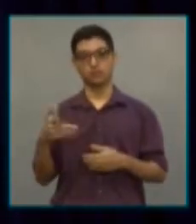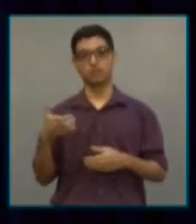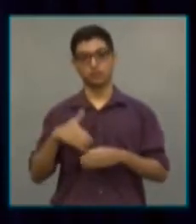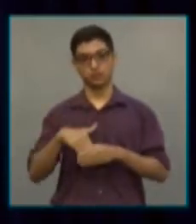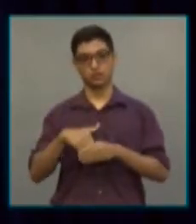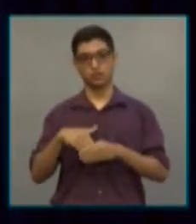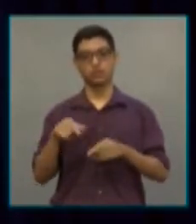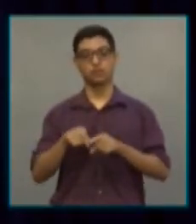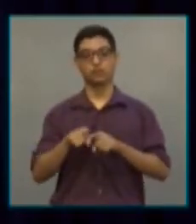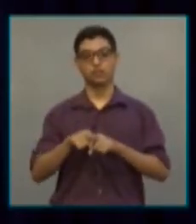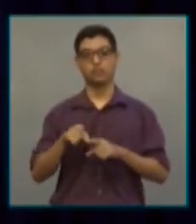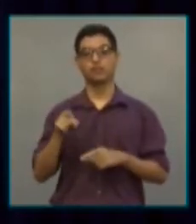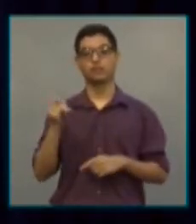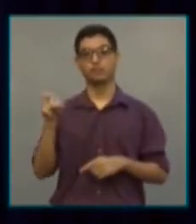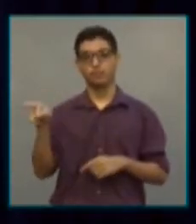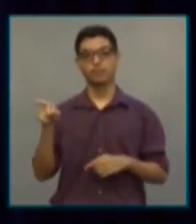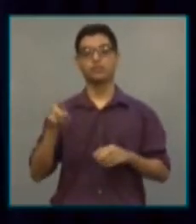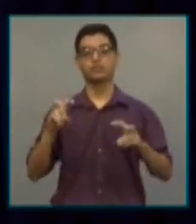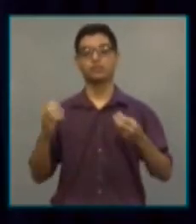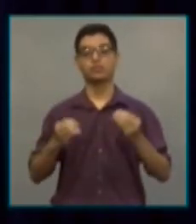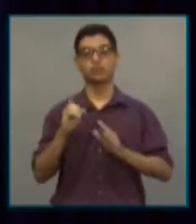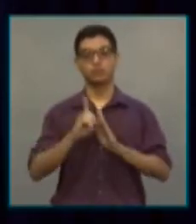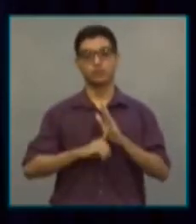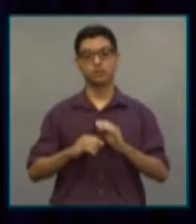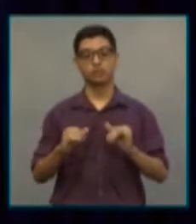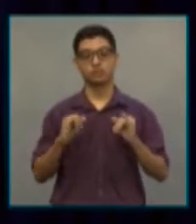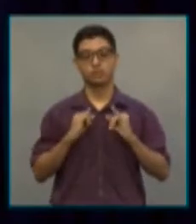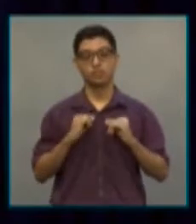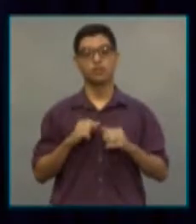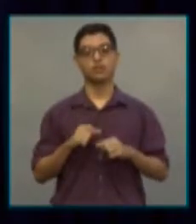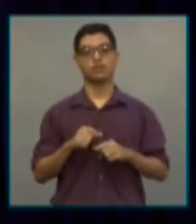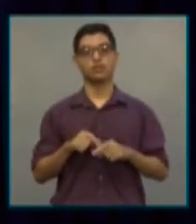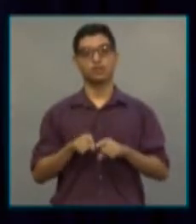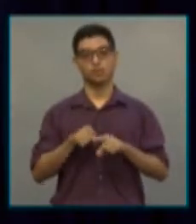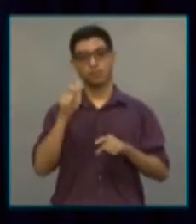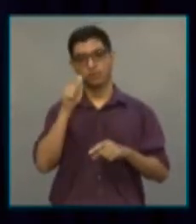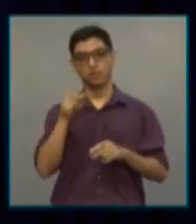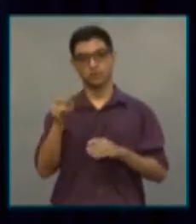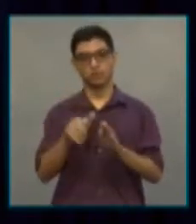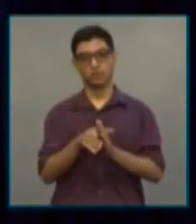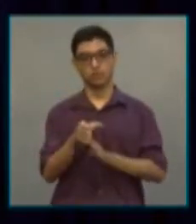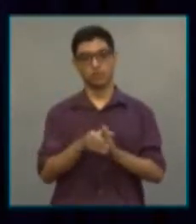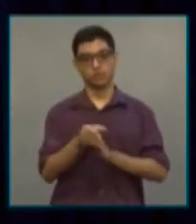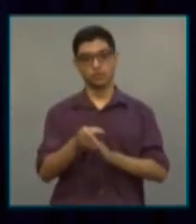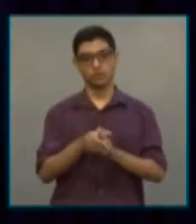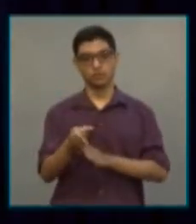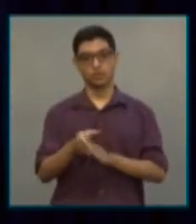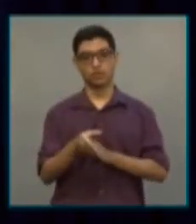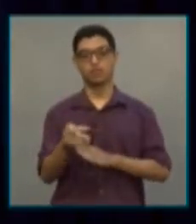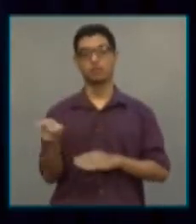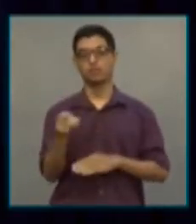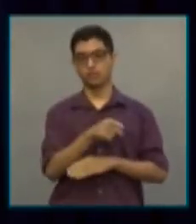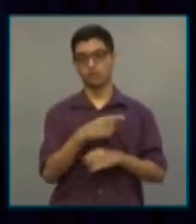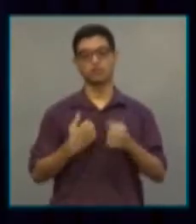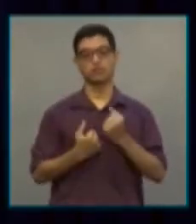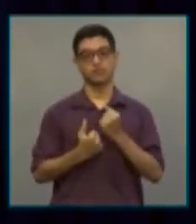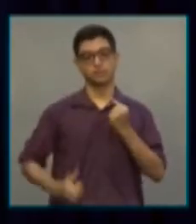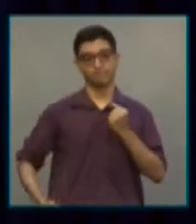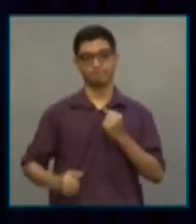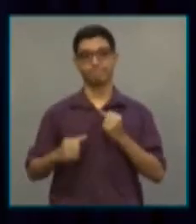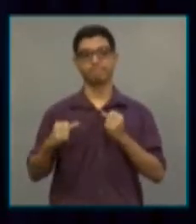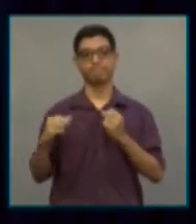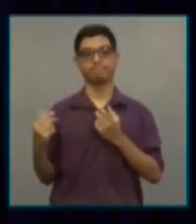Previdenciário, candidata, e conselheira da atual gestão, todos da mesma gestão. Estou